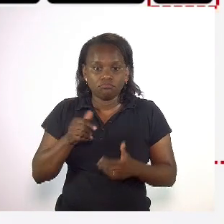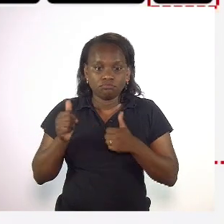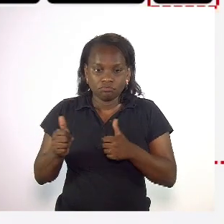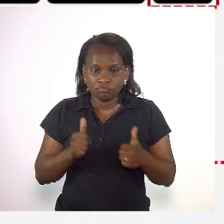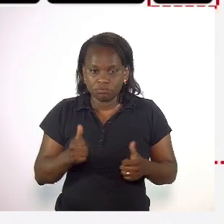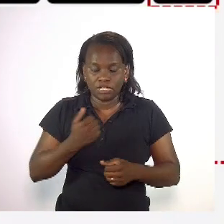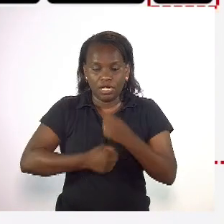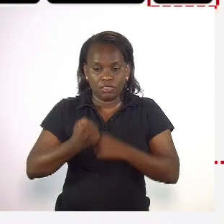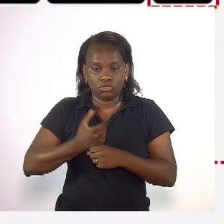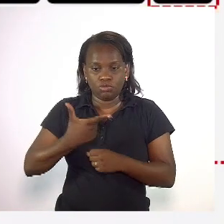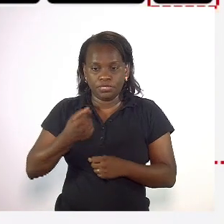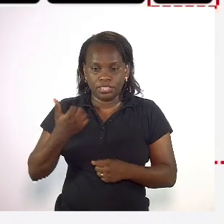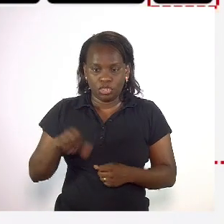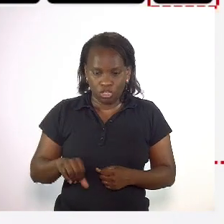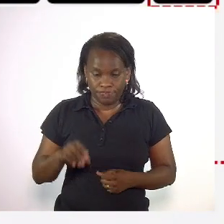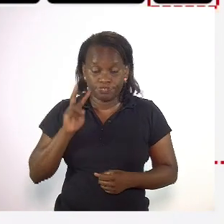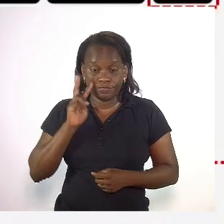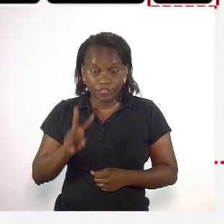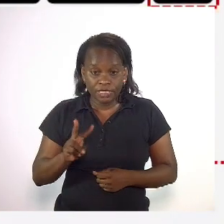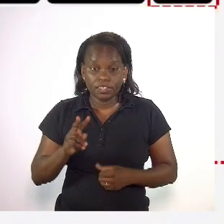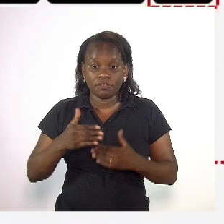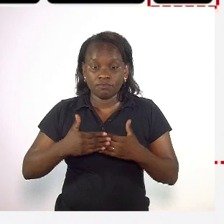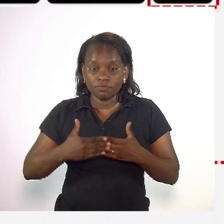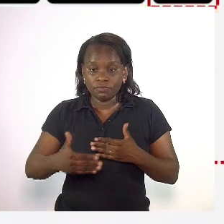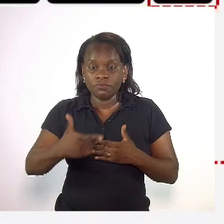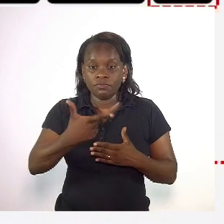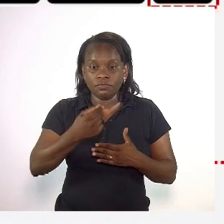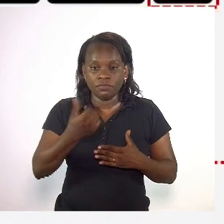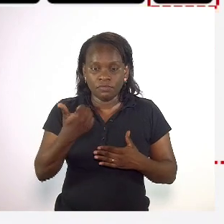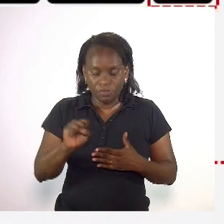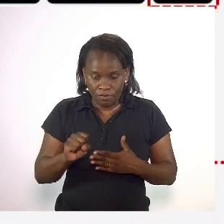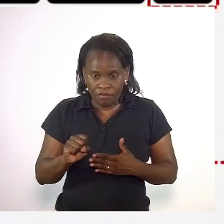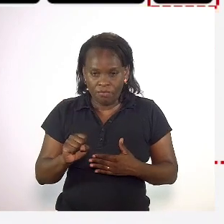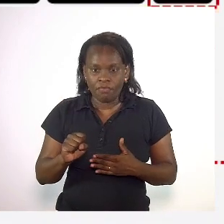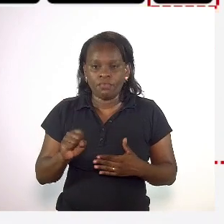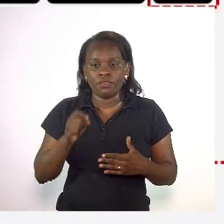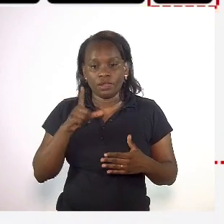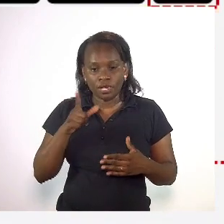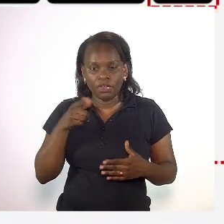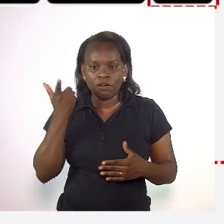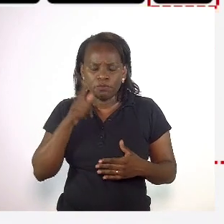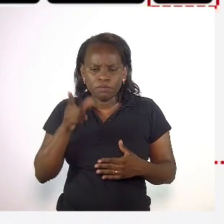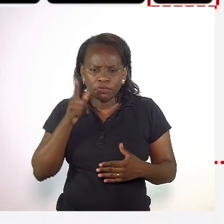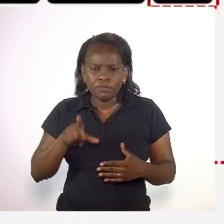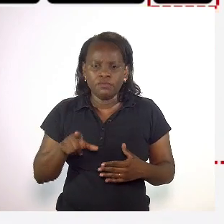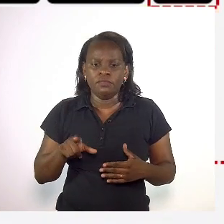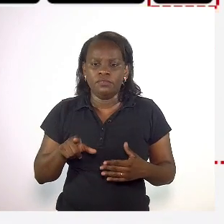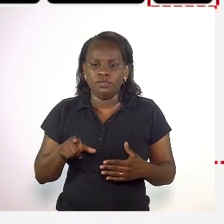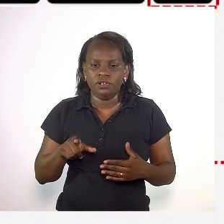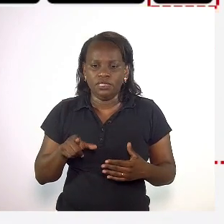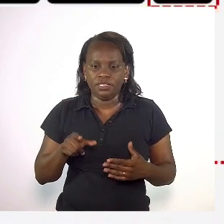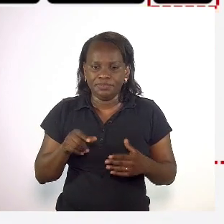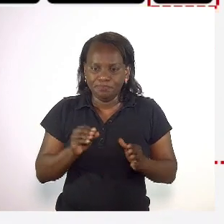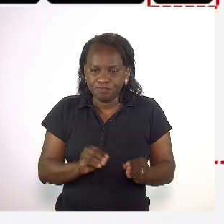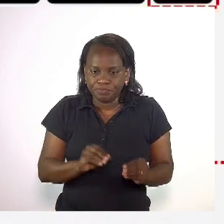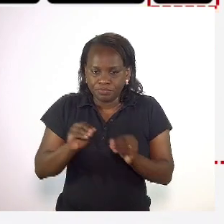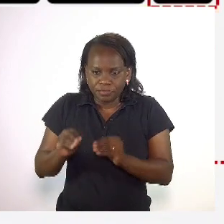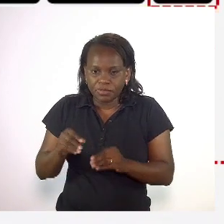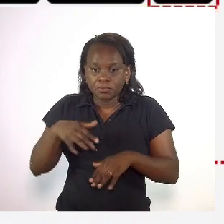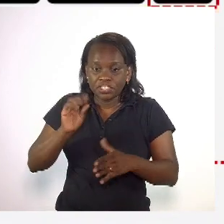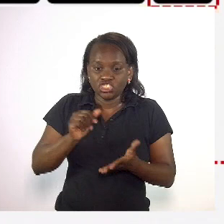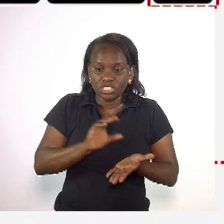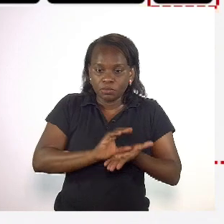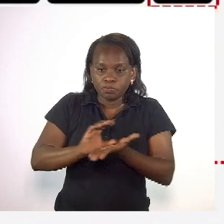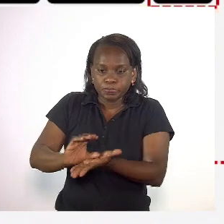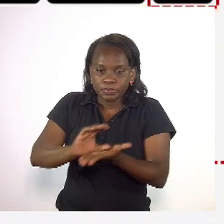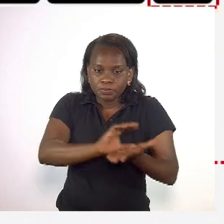de 2019. Se observa que, a partir do ano de 2018, você consegue deslocar mais